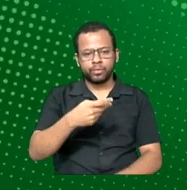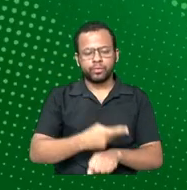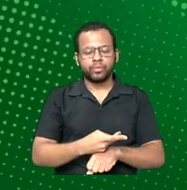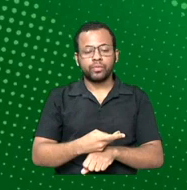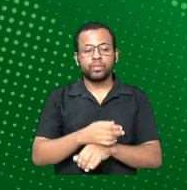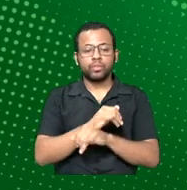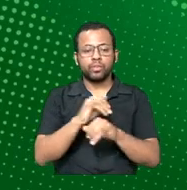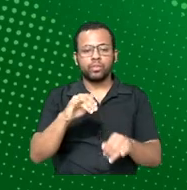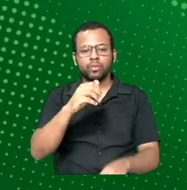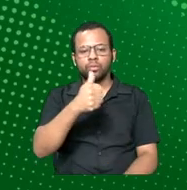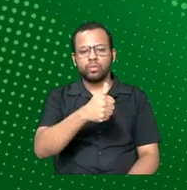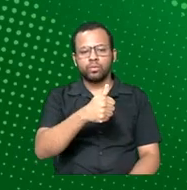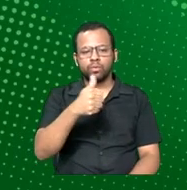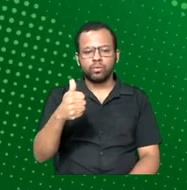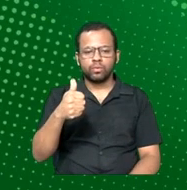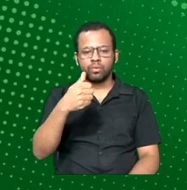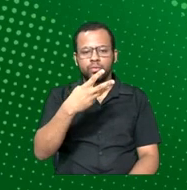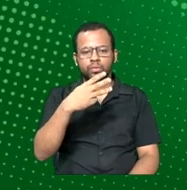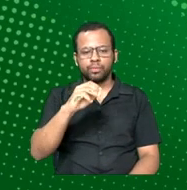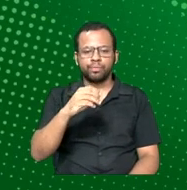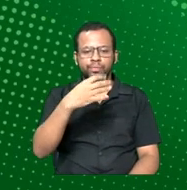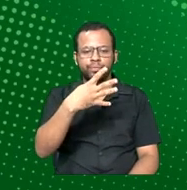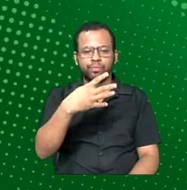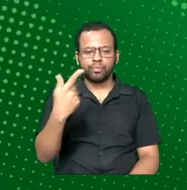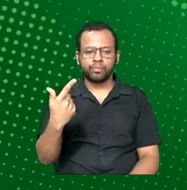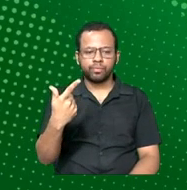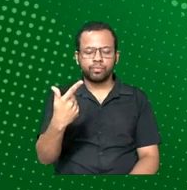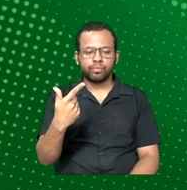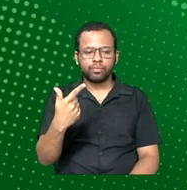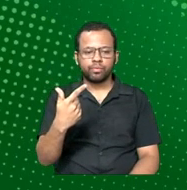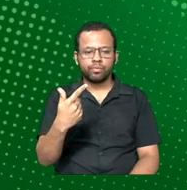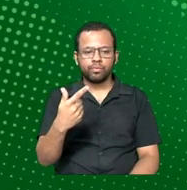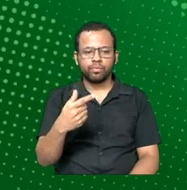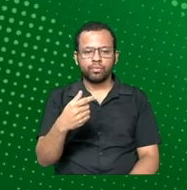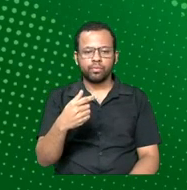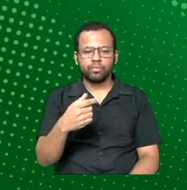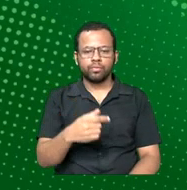é o número 11 30